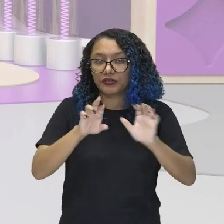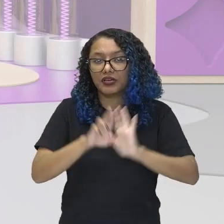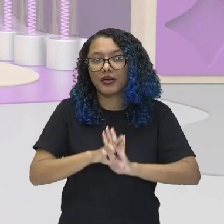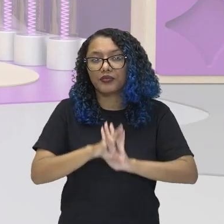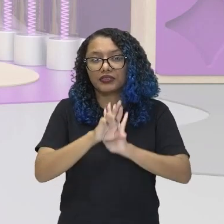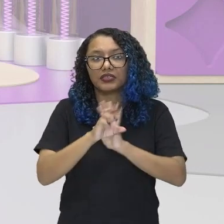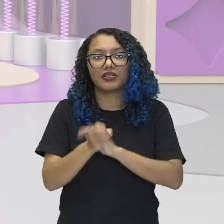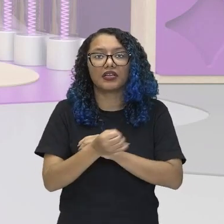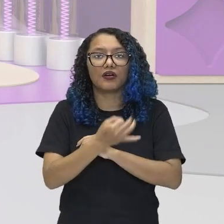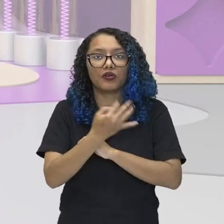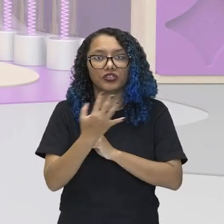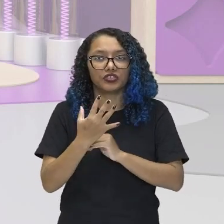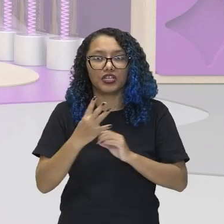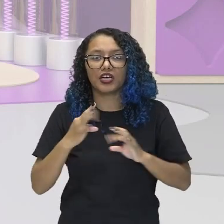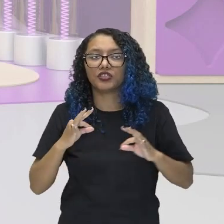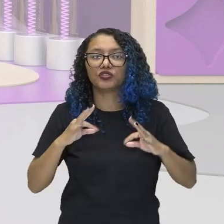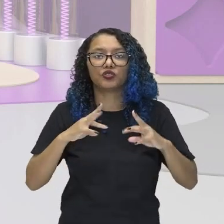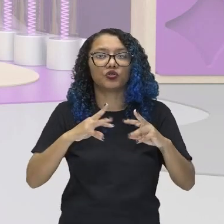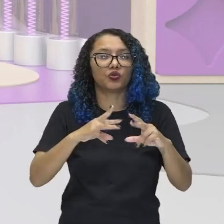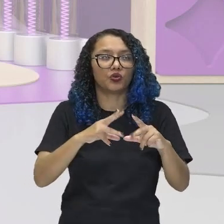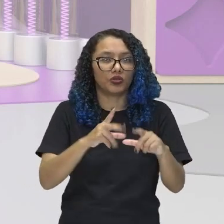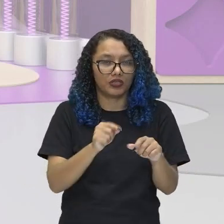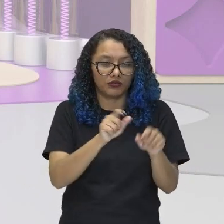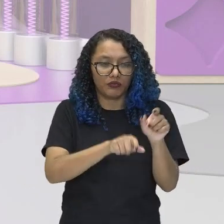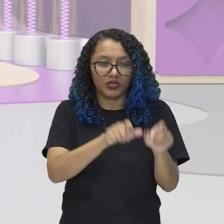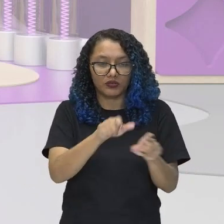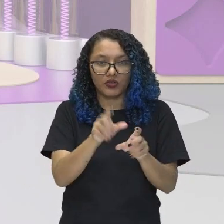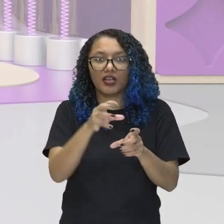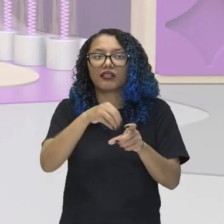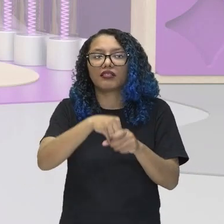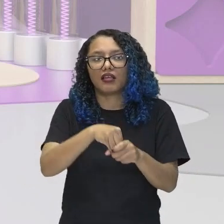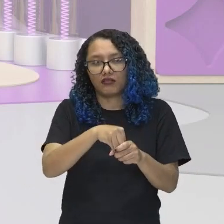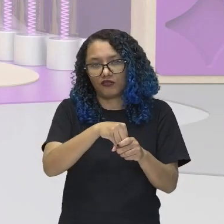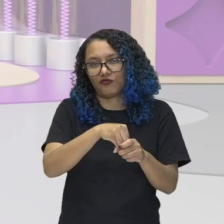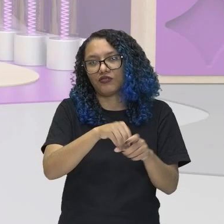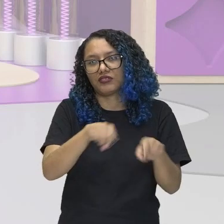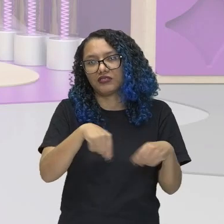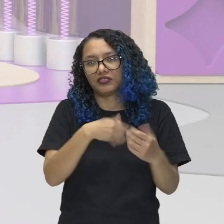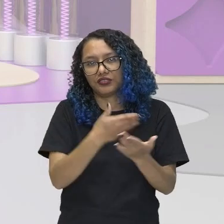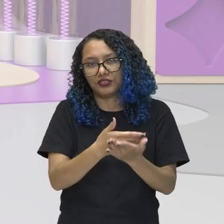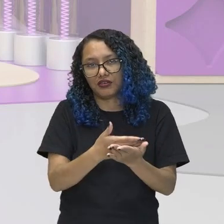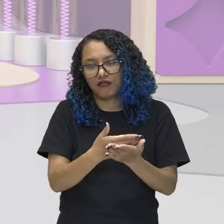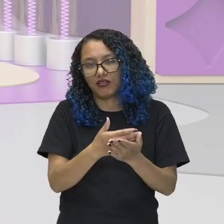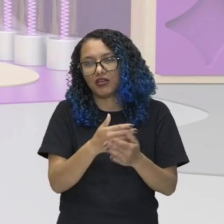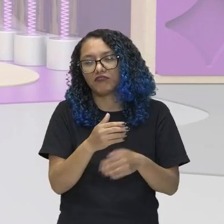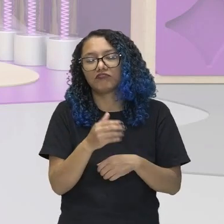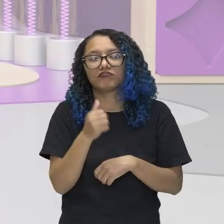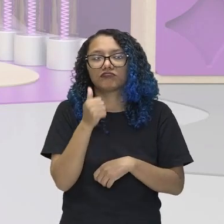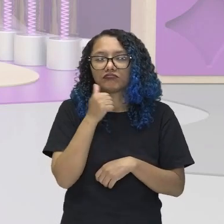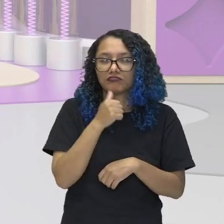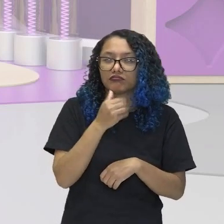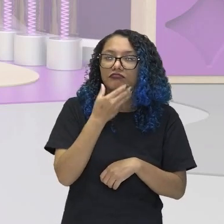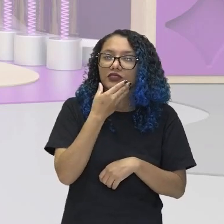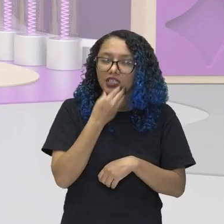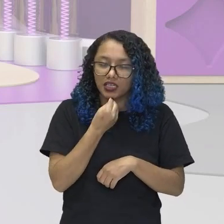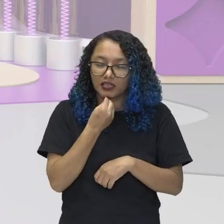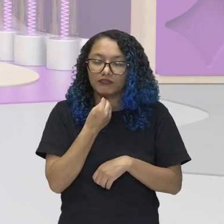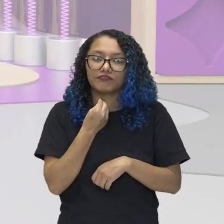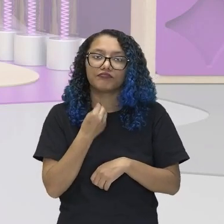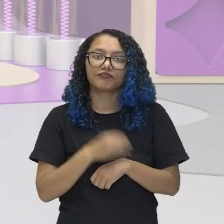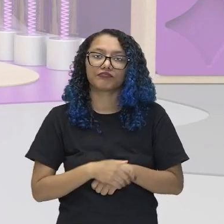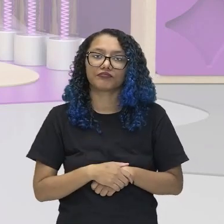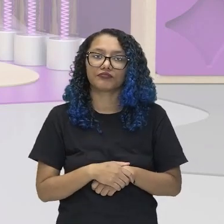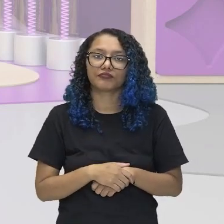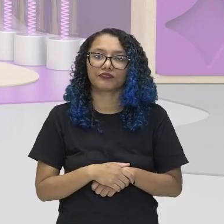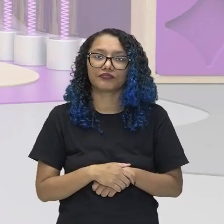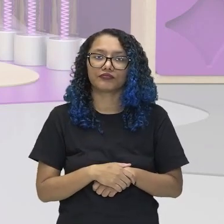meninas da sala de aula. Então, olha só. Diante dessa situação, Vamos mais uma vez fazer a